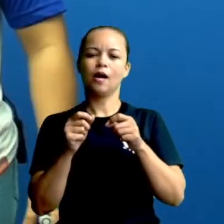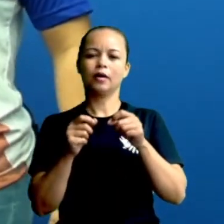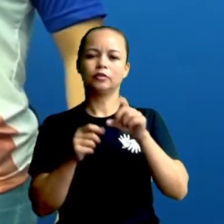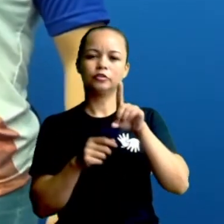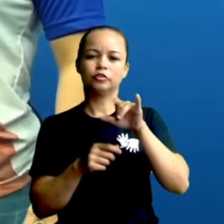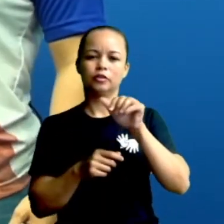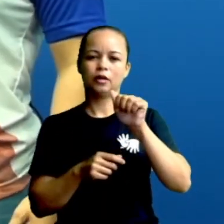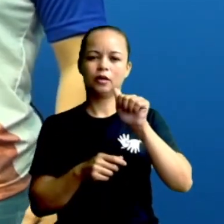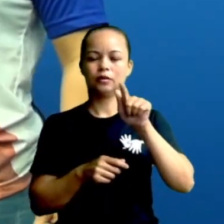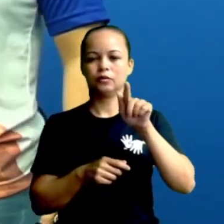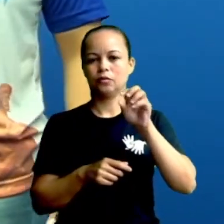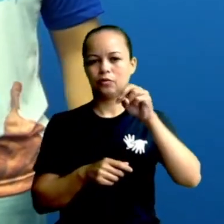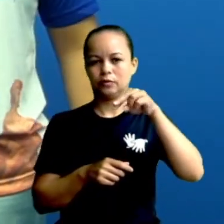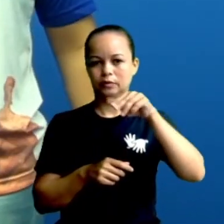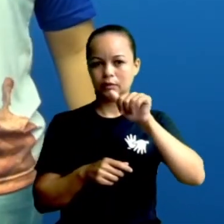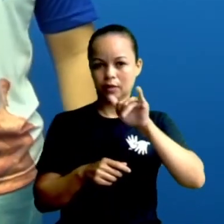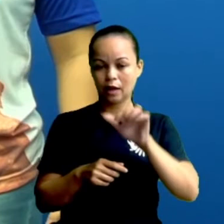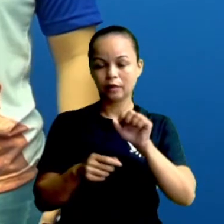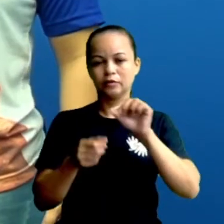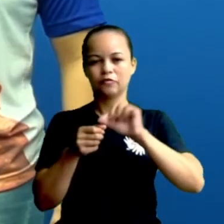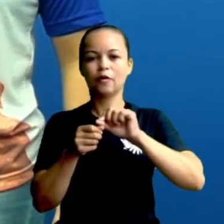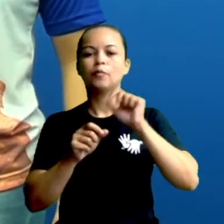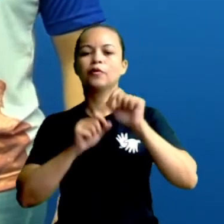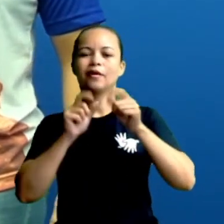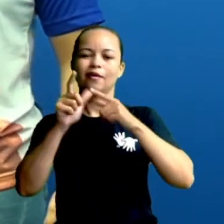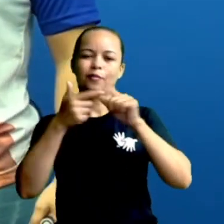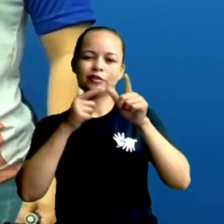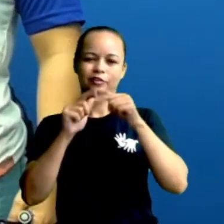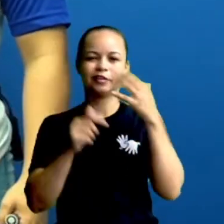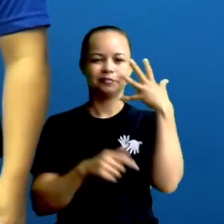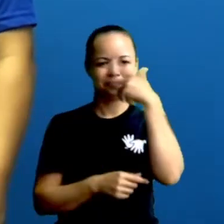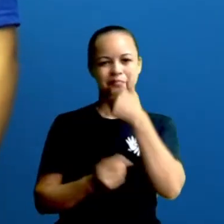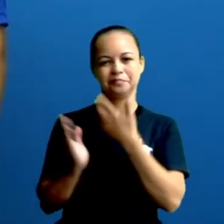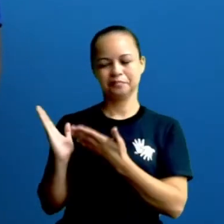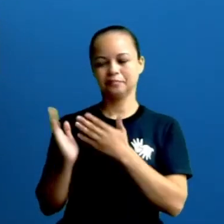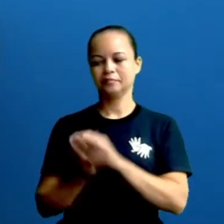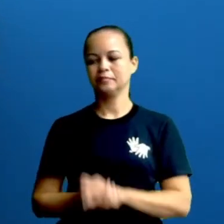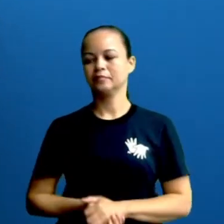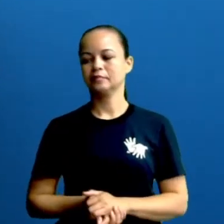essa estrelinha, não tá lindo? Então, vamos contar aqui quantas